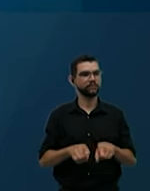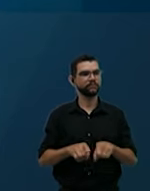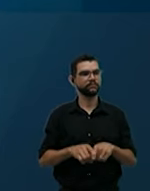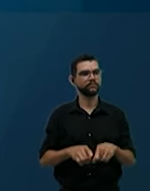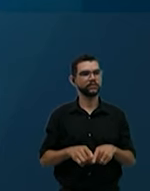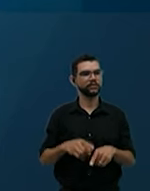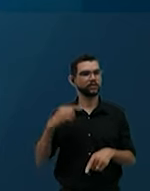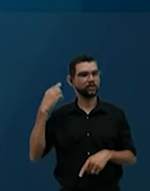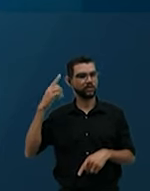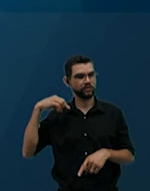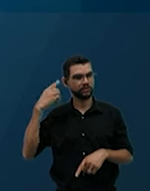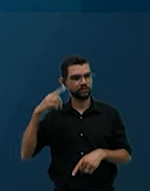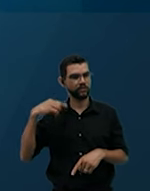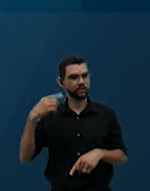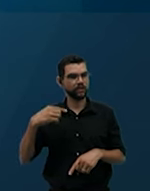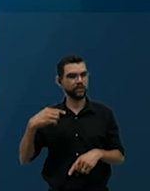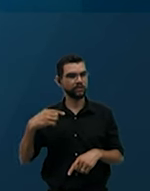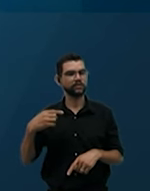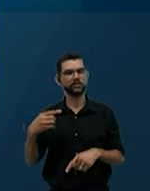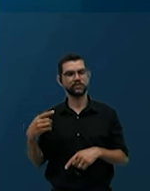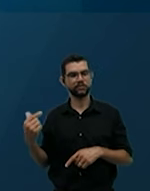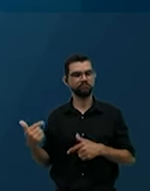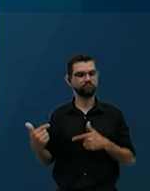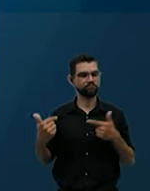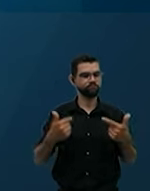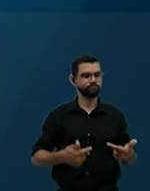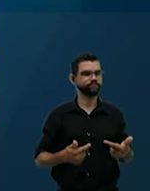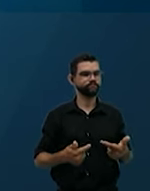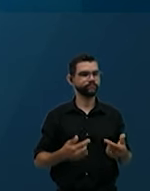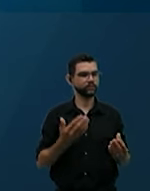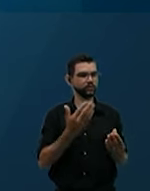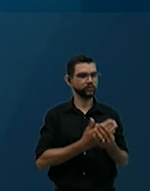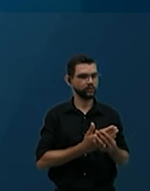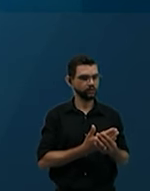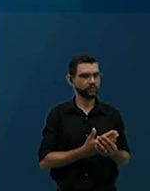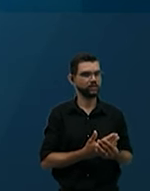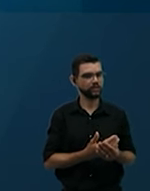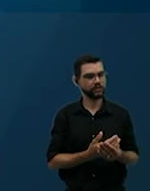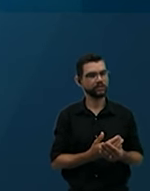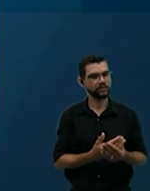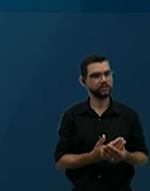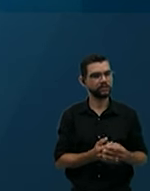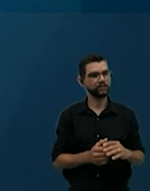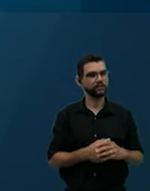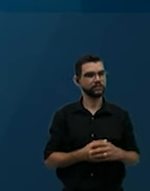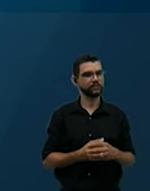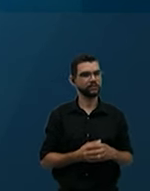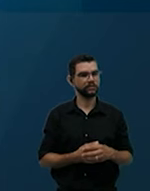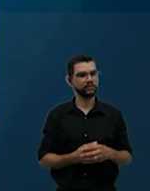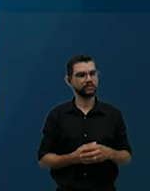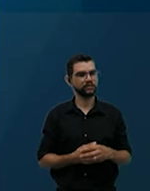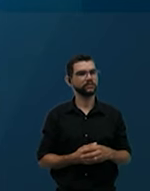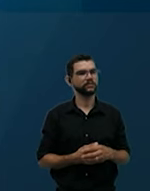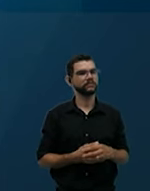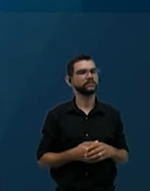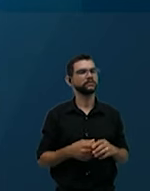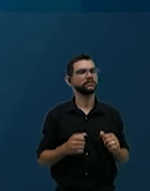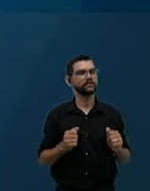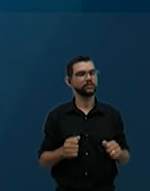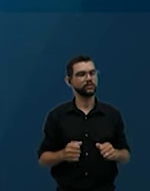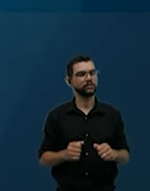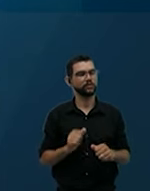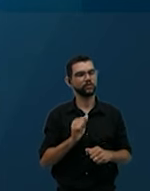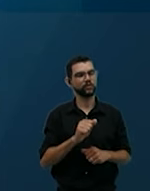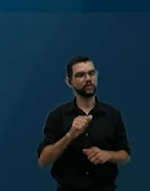nas causas, tanto para um quanto para o outro lado, é dessa contradição, então, entre o ato daquele que pleiteia e